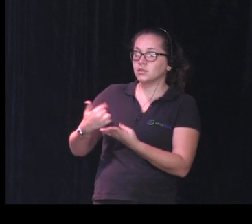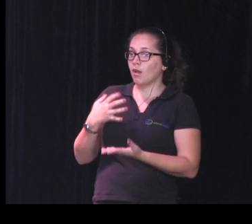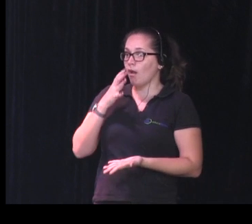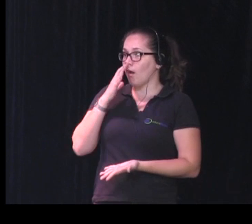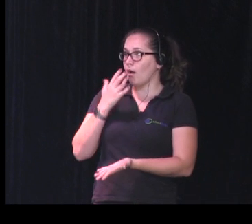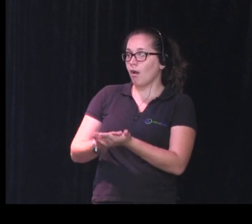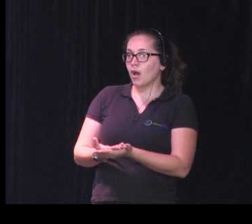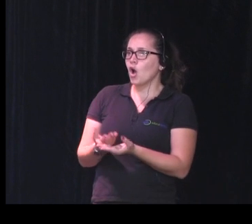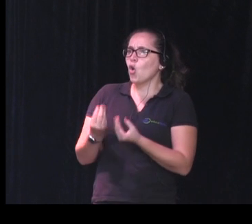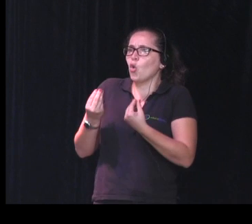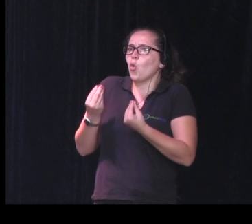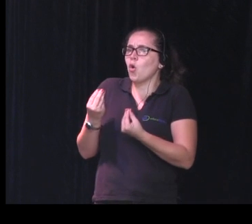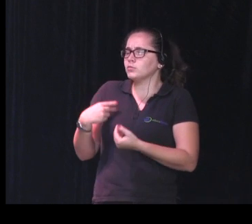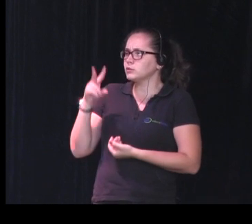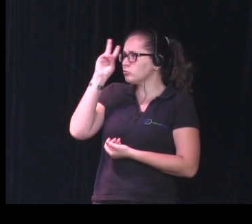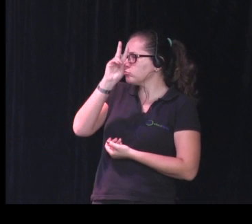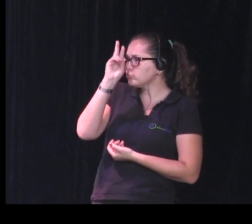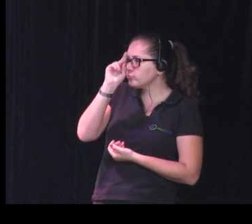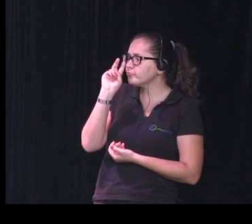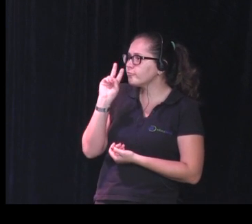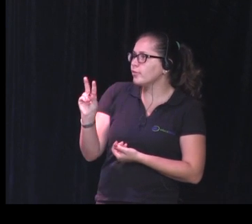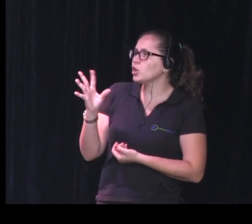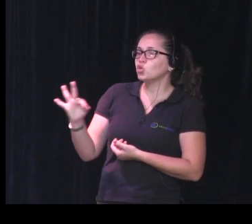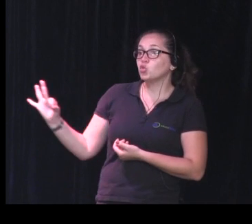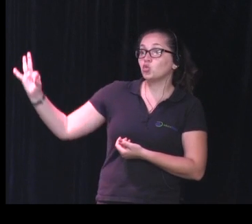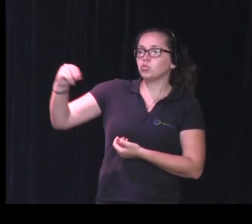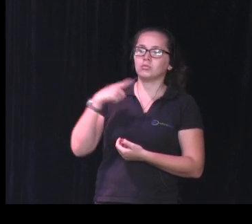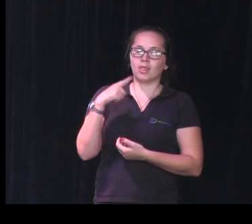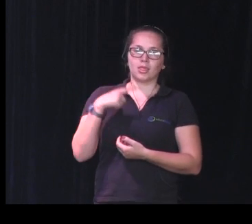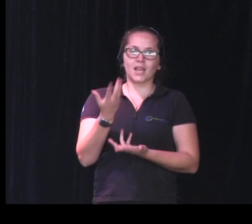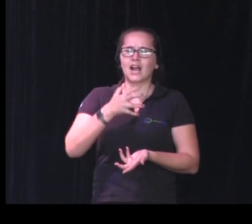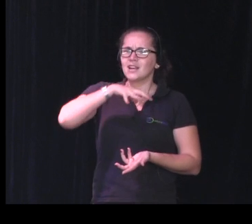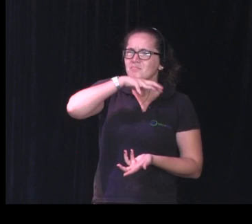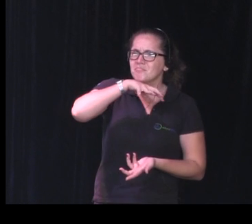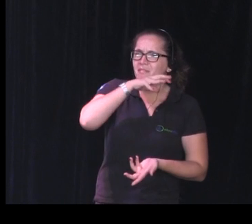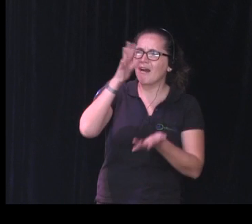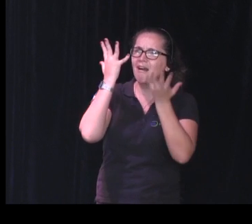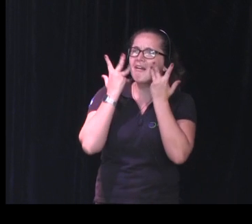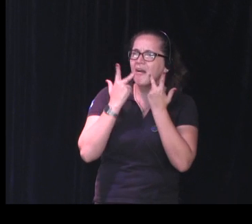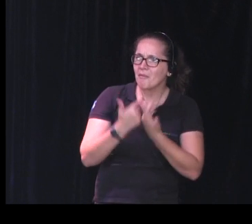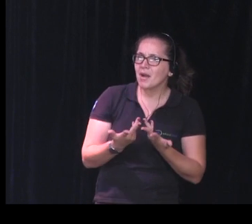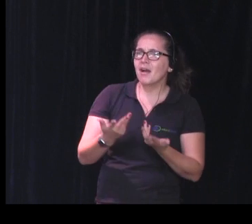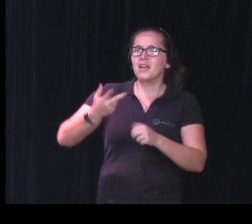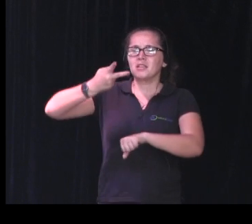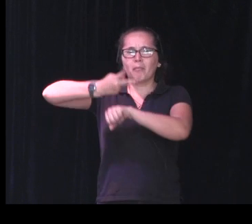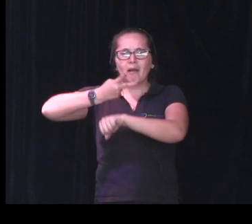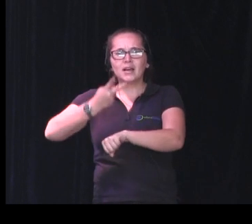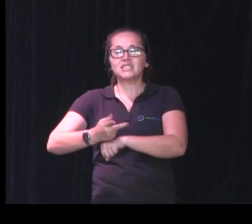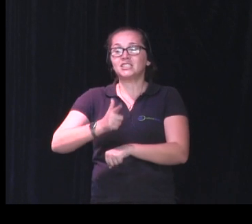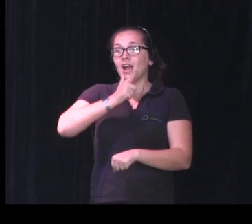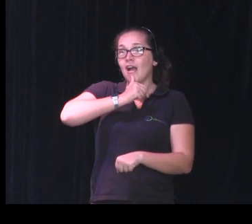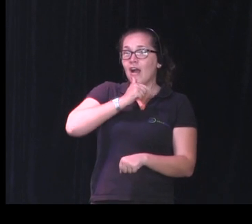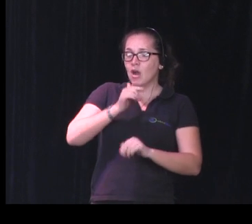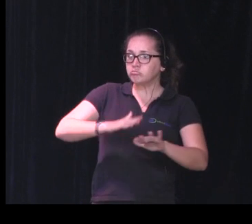impressionante. Fazer um levantamento de tudo que tem, de planta, de animais, de minerais, de águas